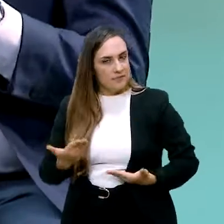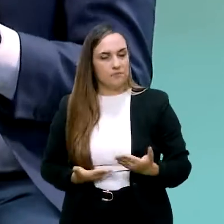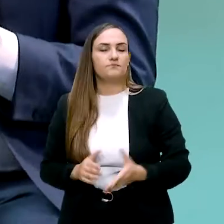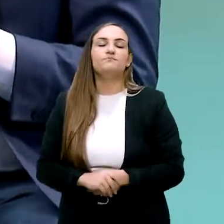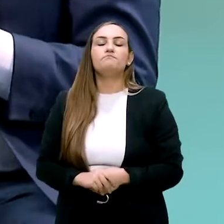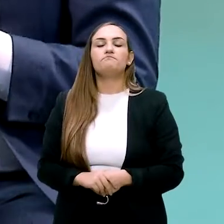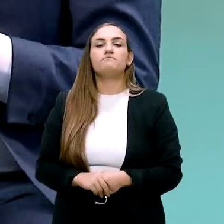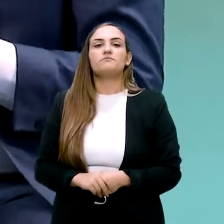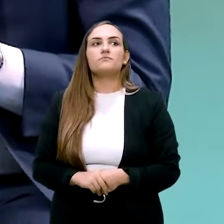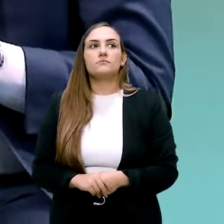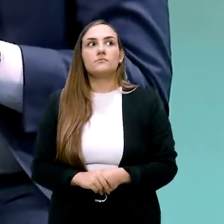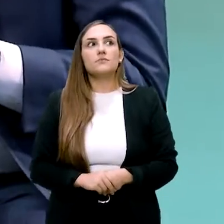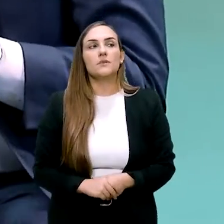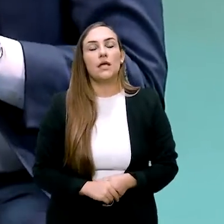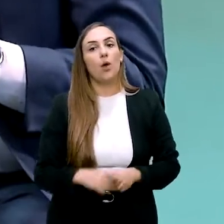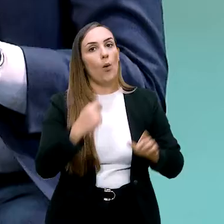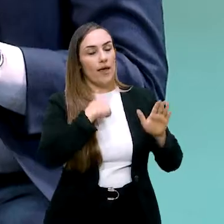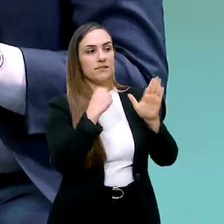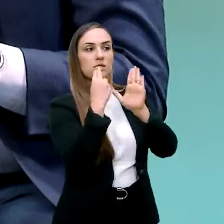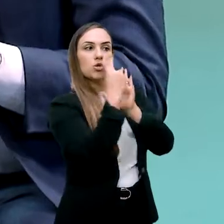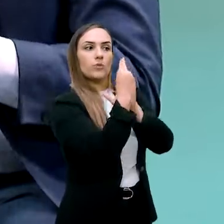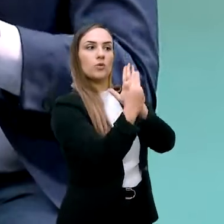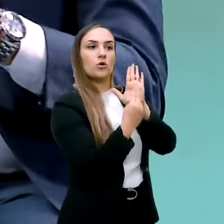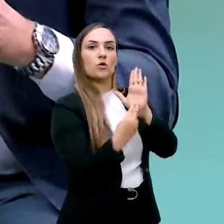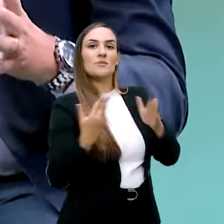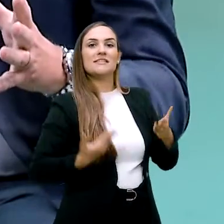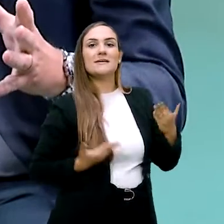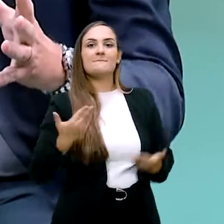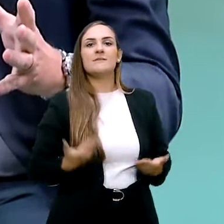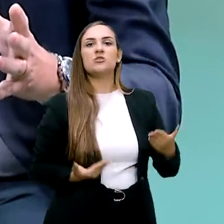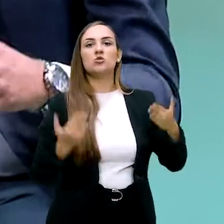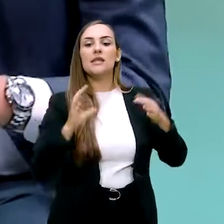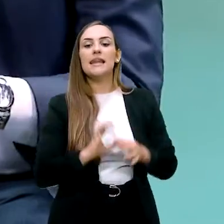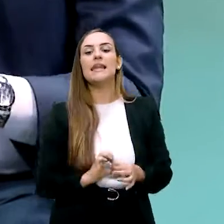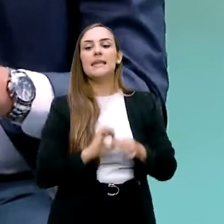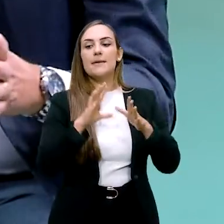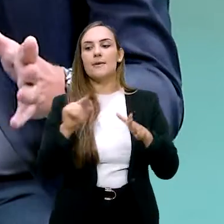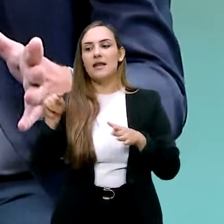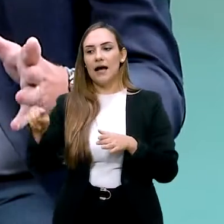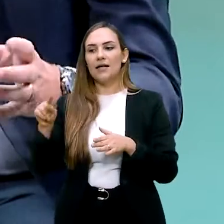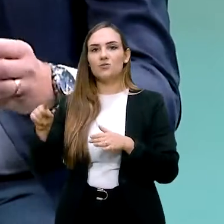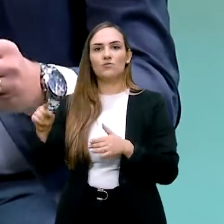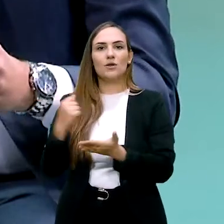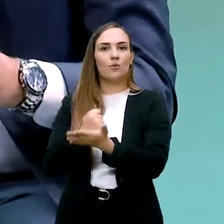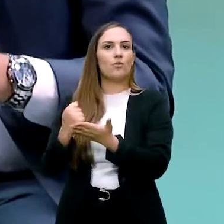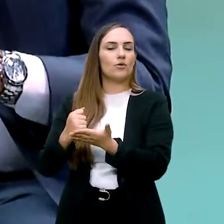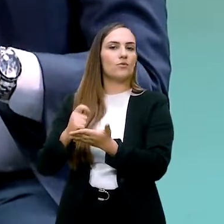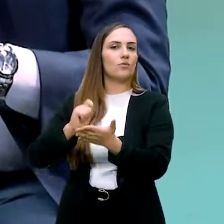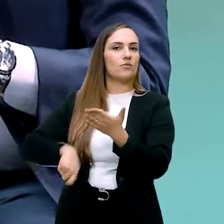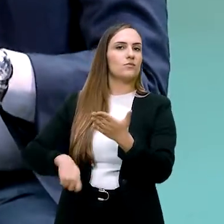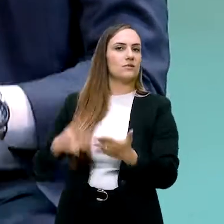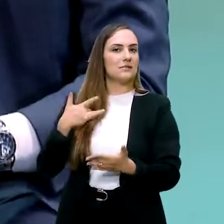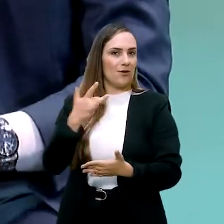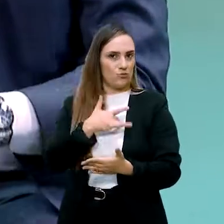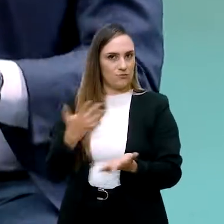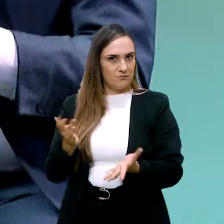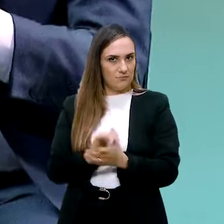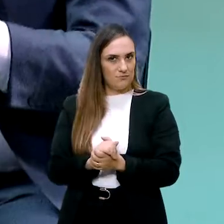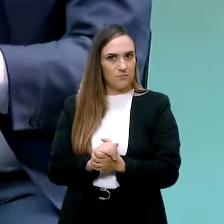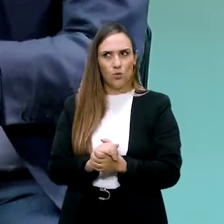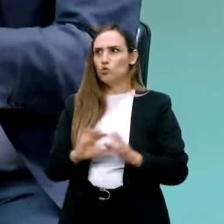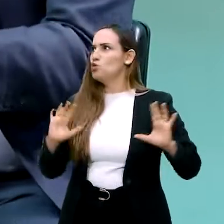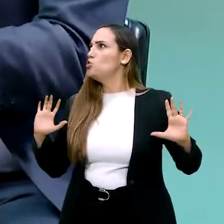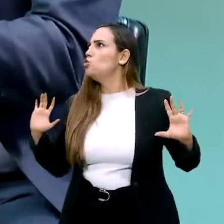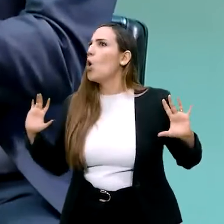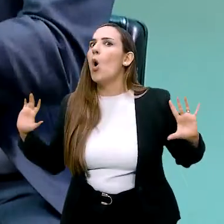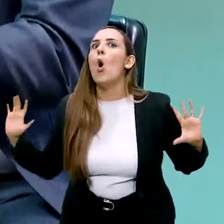Então, o rol pode-se dizer que é uma lista de procedimentos e eventos em saúde que todas as